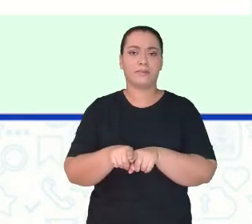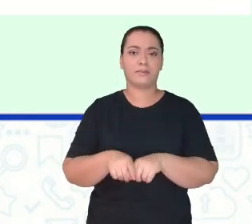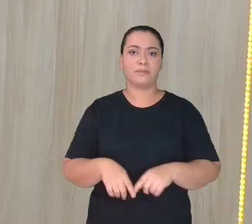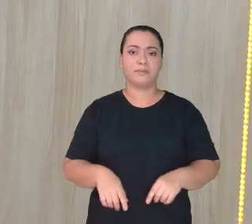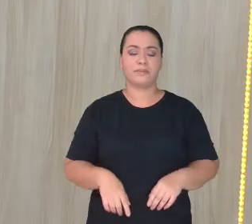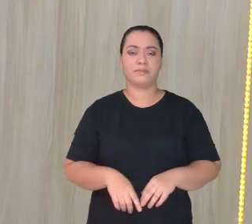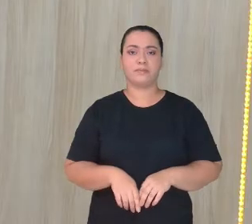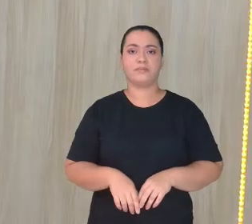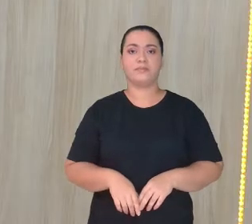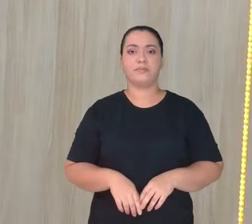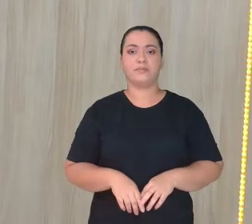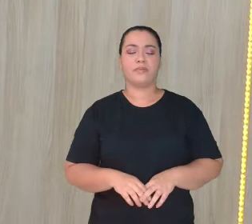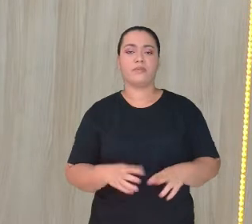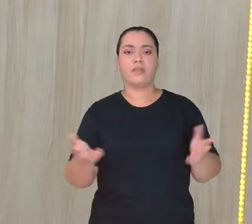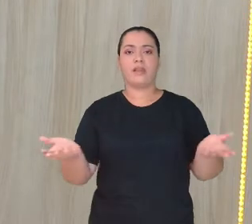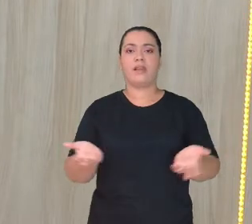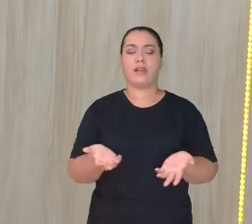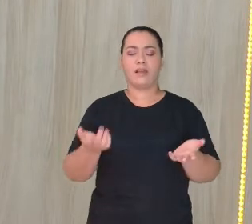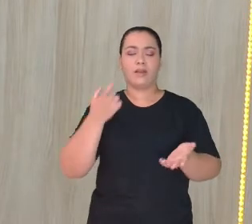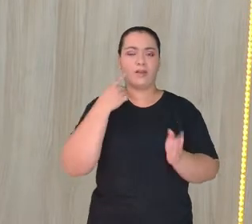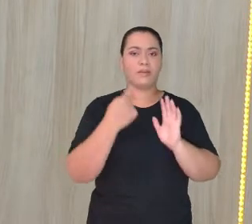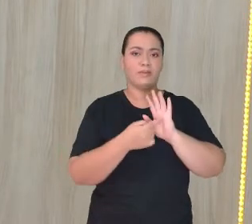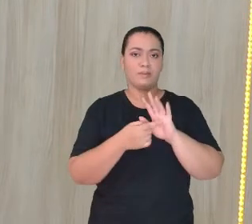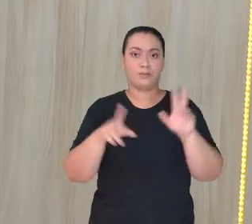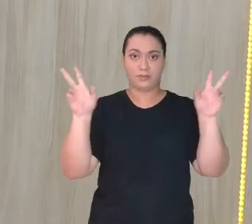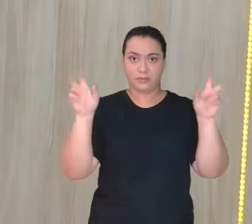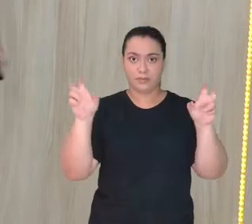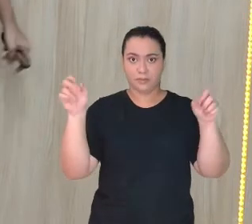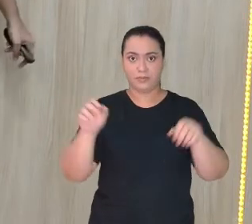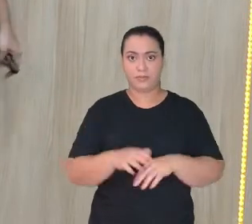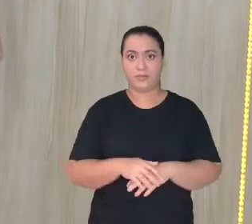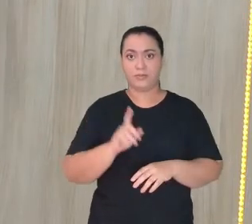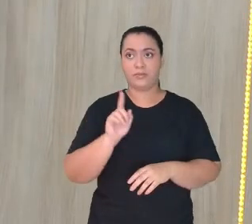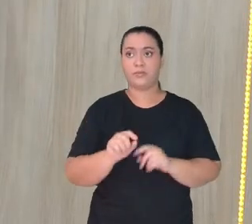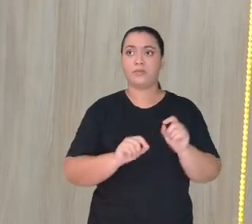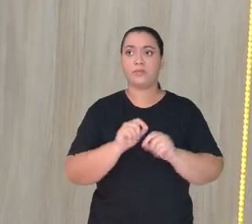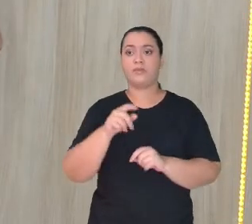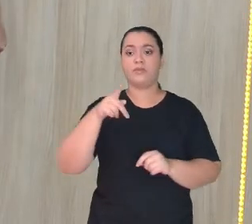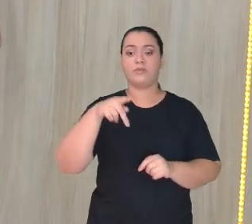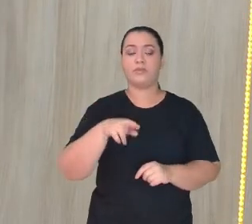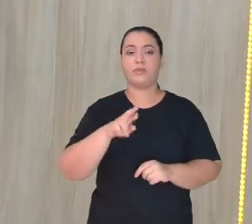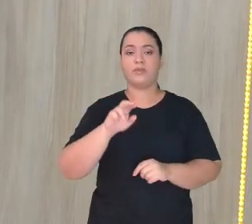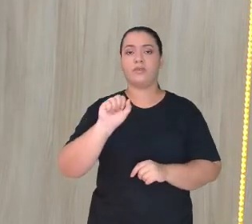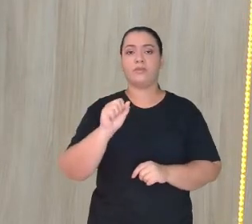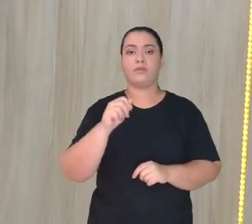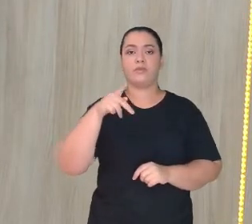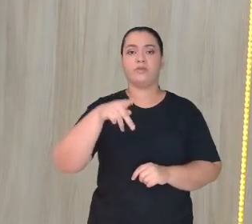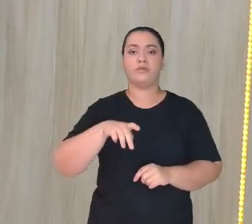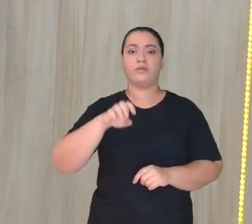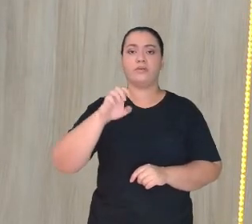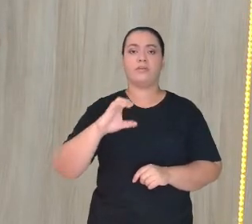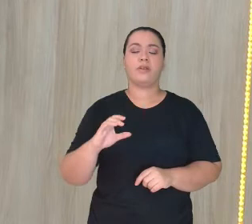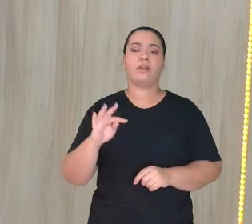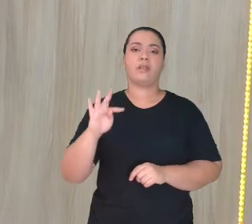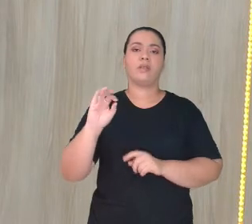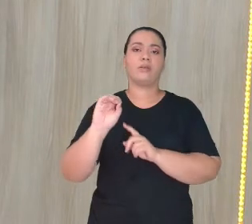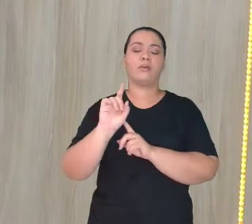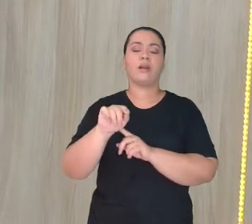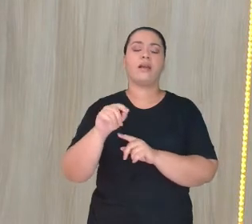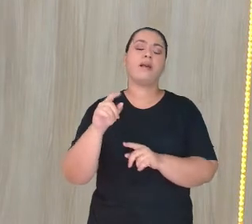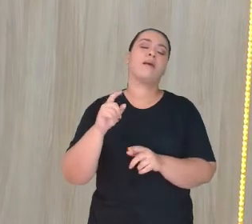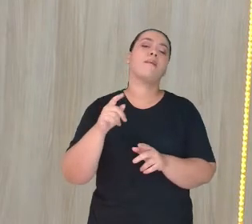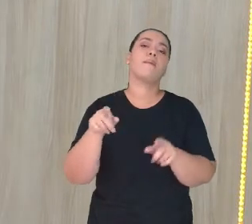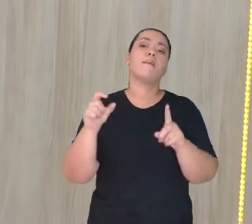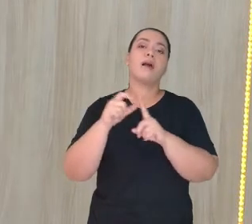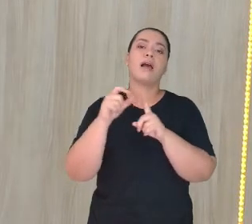gente, por favor, para fazer só um parêntese aqui. Ó, prospecto seria a palavra em português para folder. Mas há casos